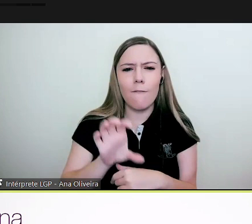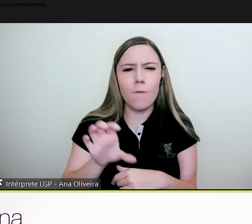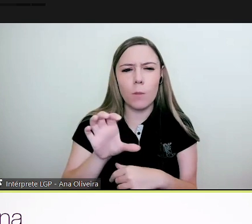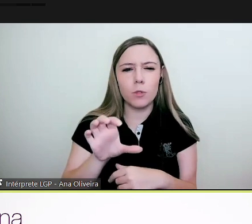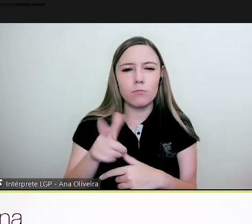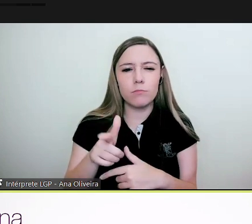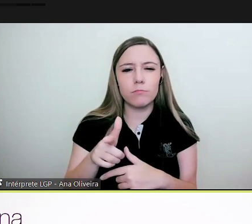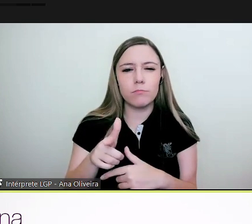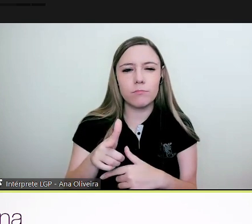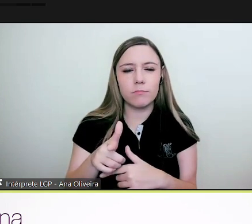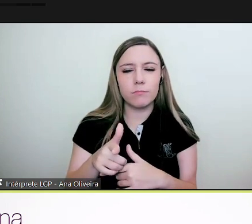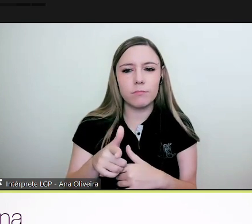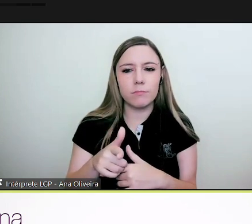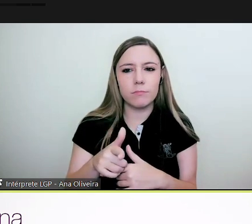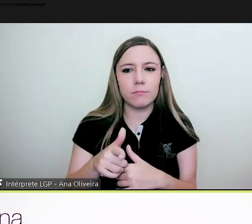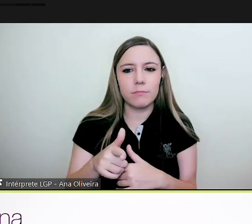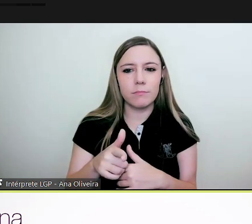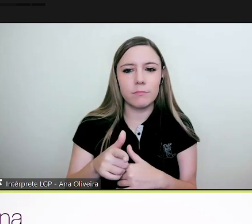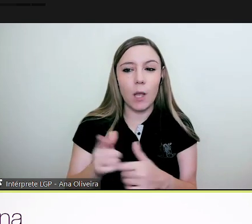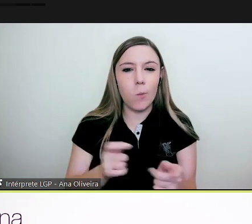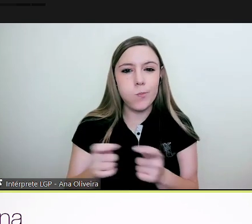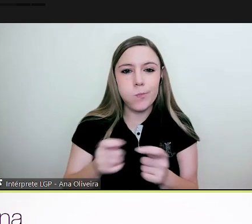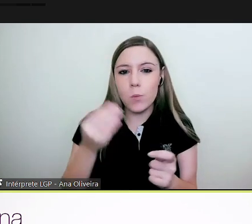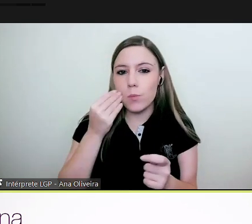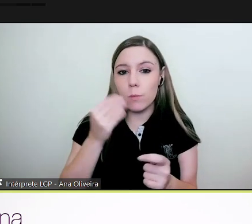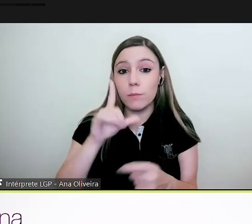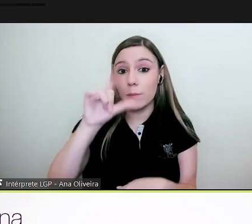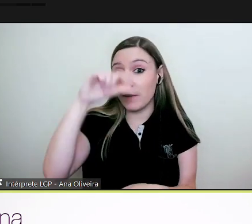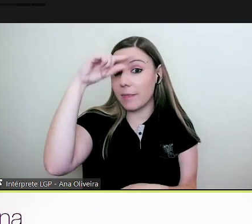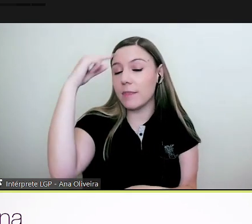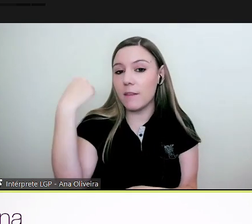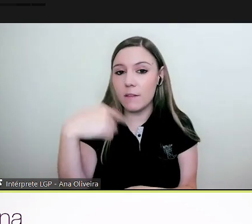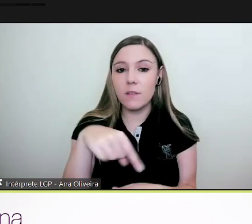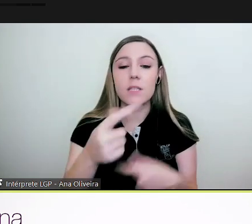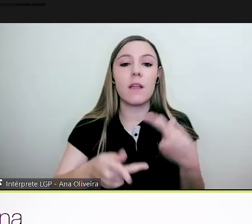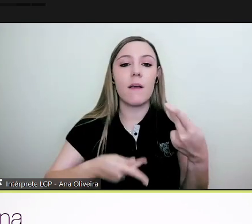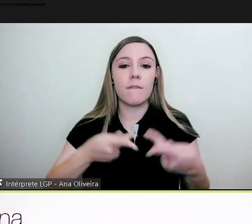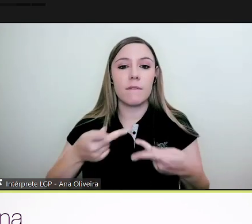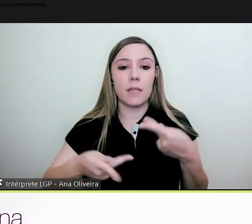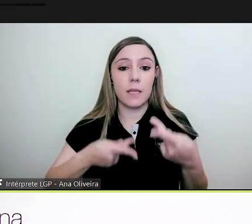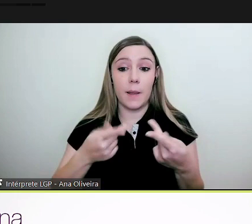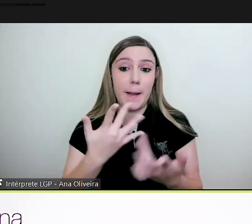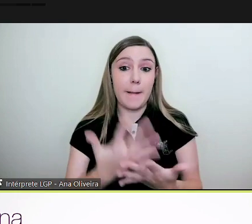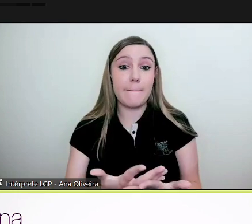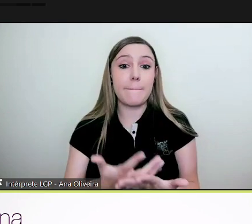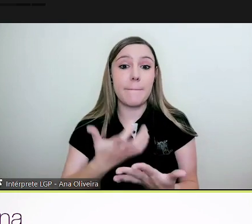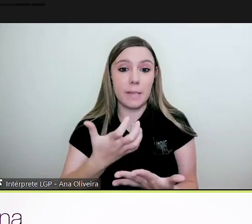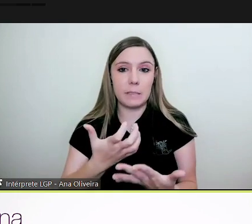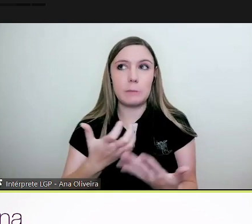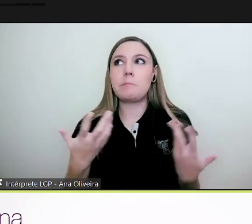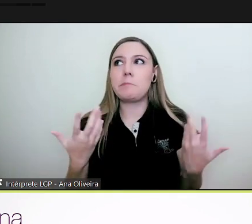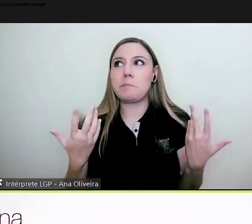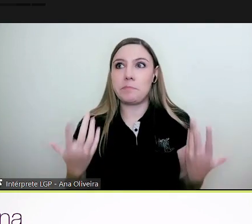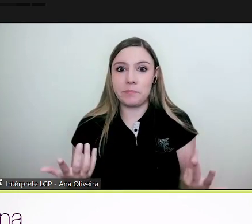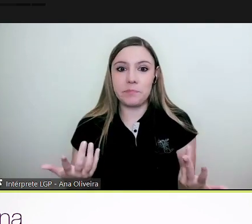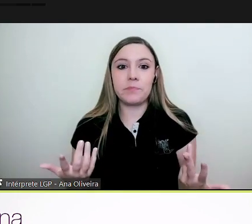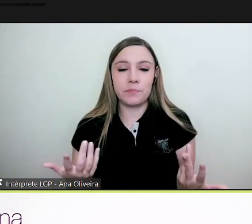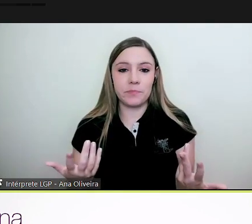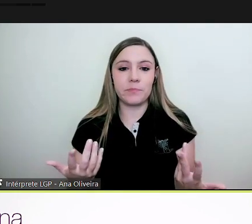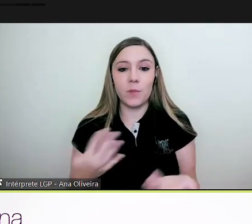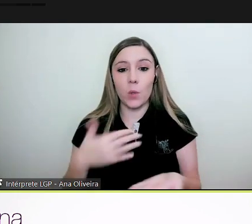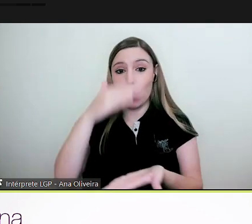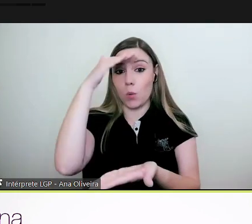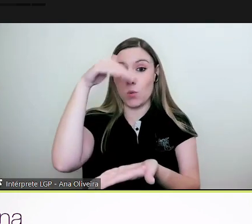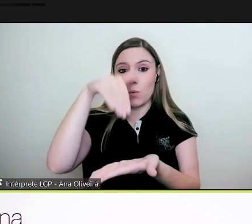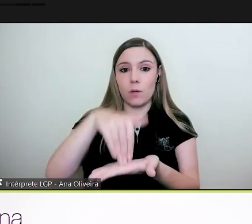críticos da atividade de gestão. Mais difícil é ainda avaliar impacto. Ou seja, aqueles